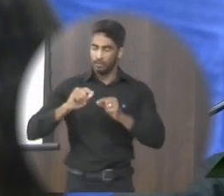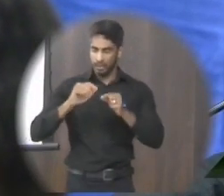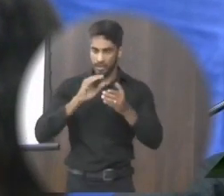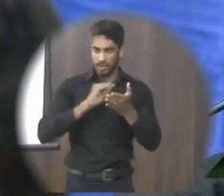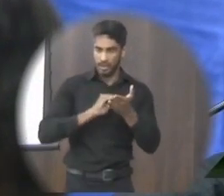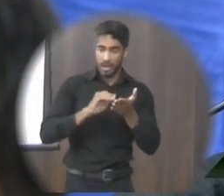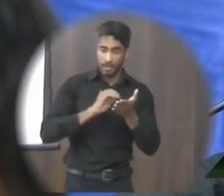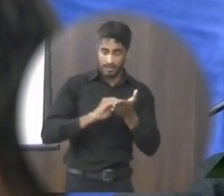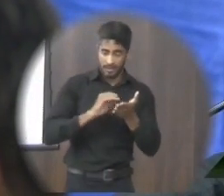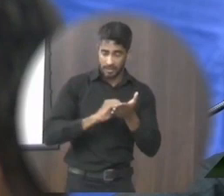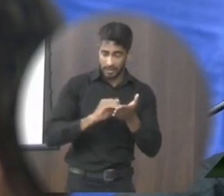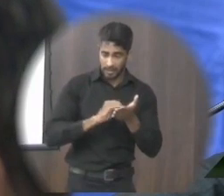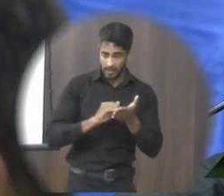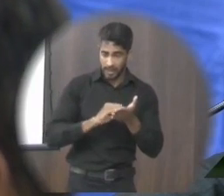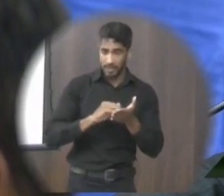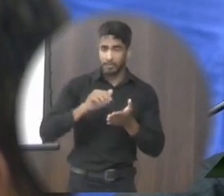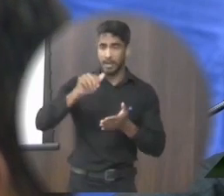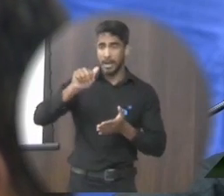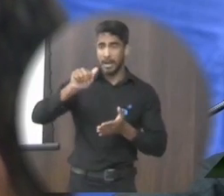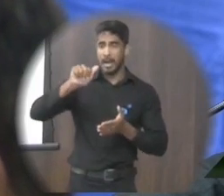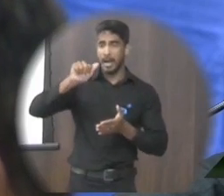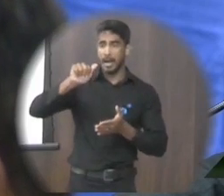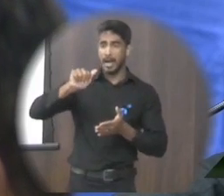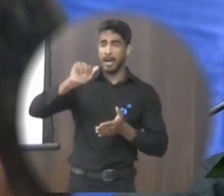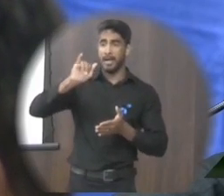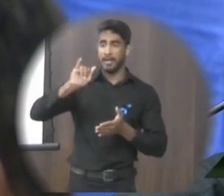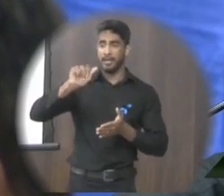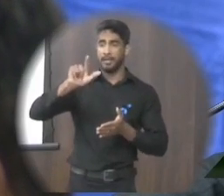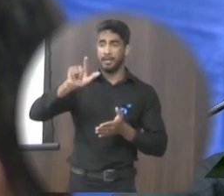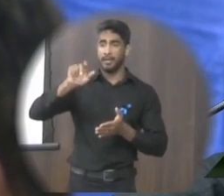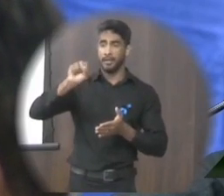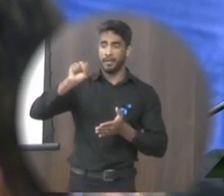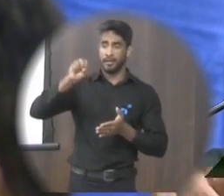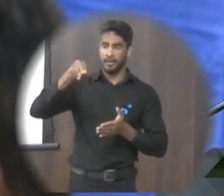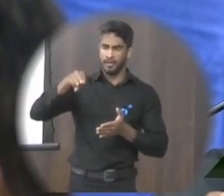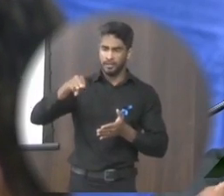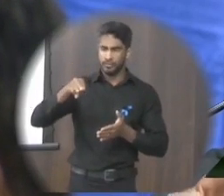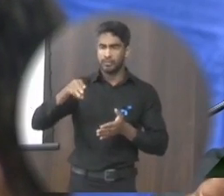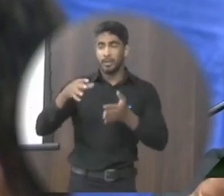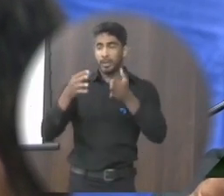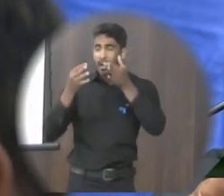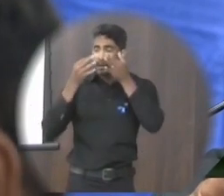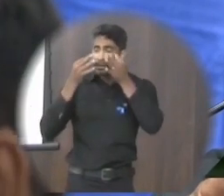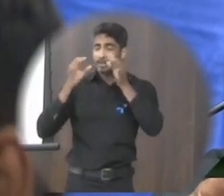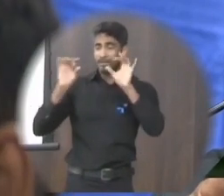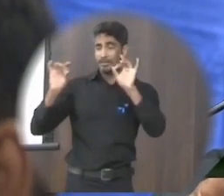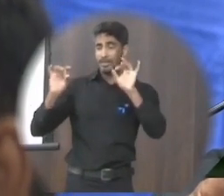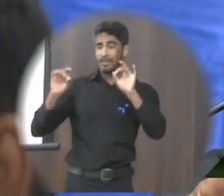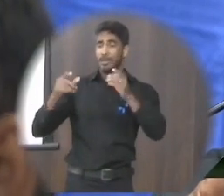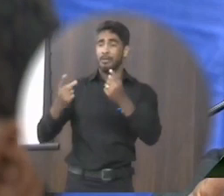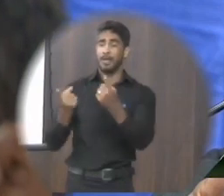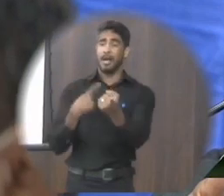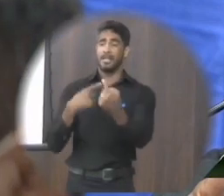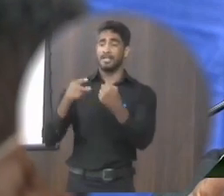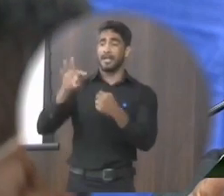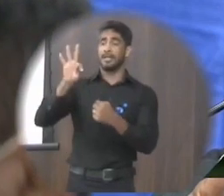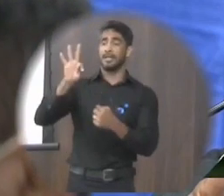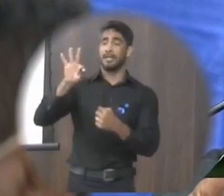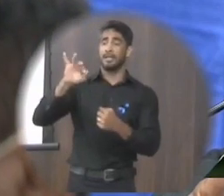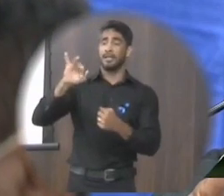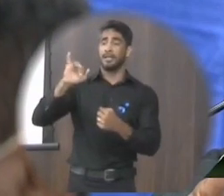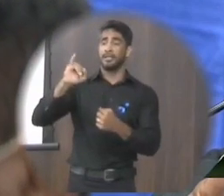secretário, Ailson, para dar uma atenção especial à estrada Tira Fogo.